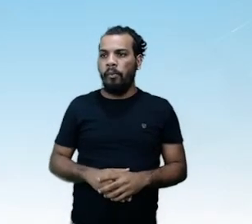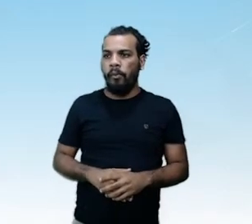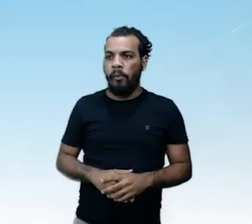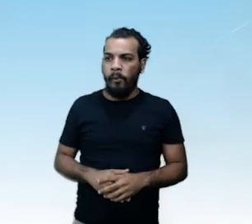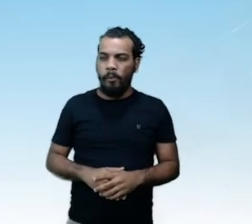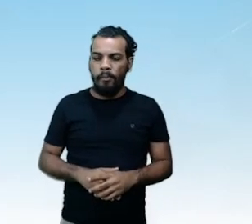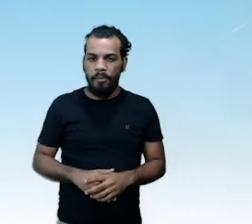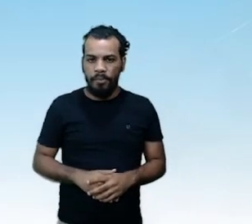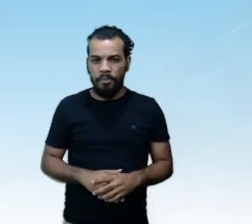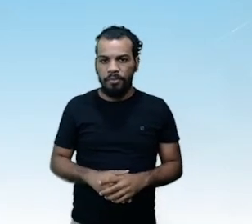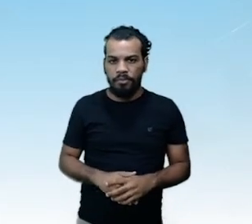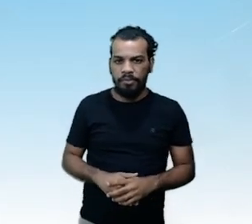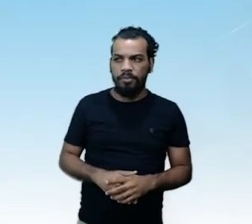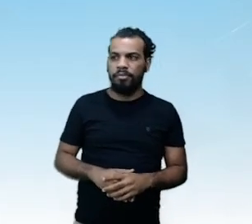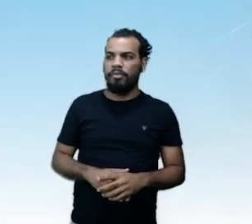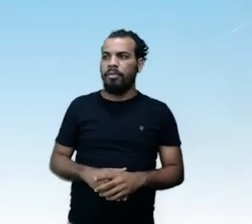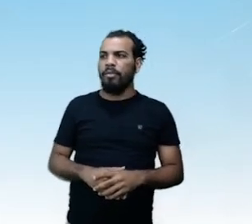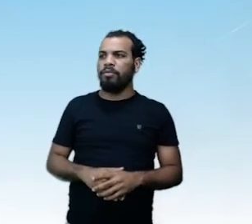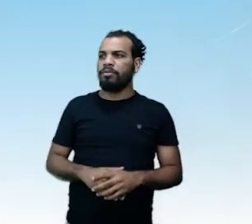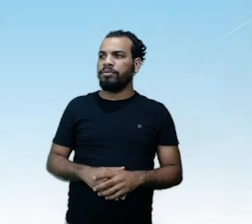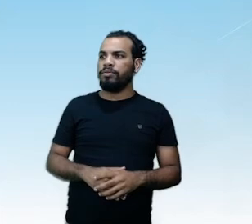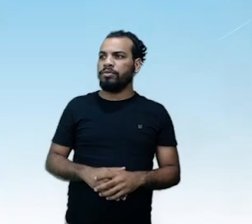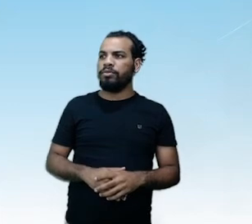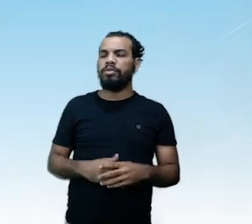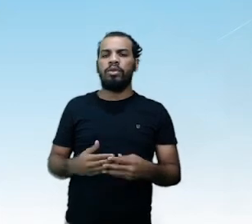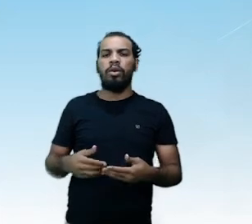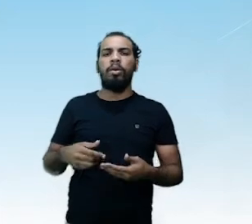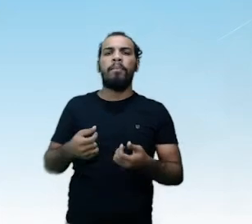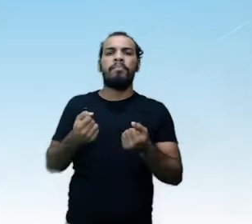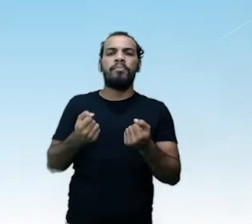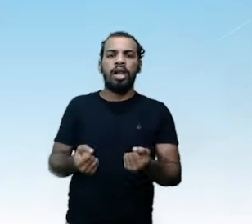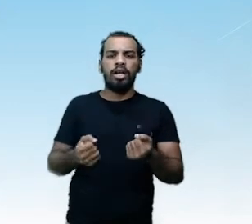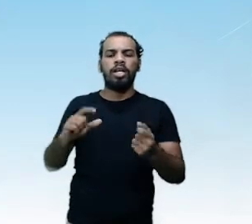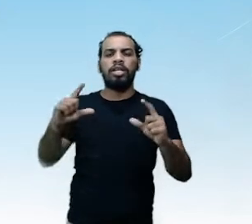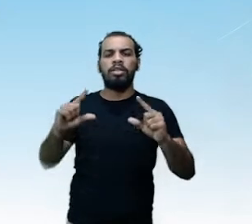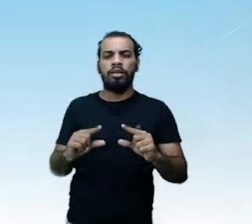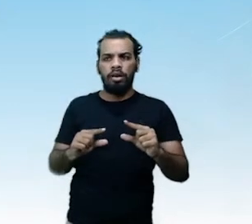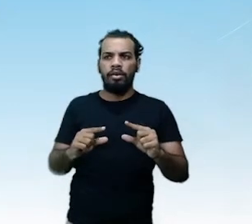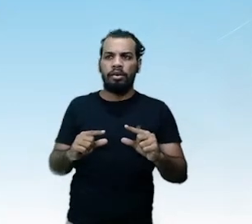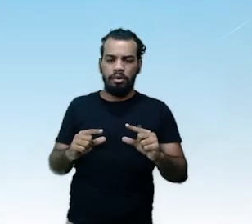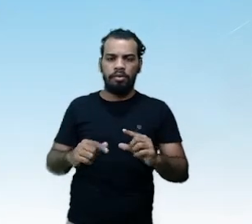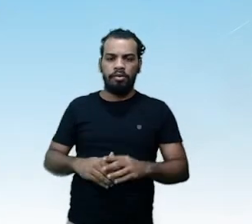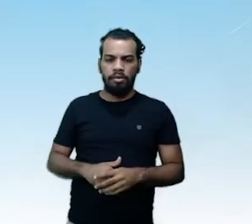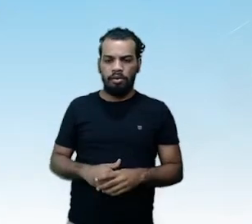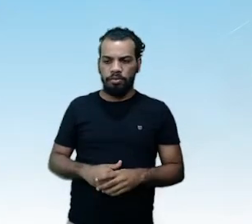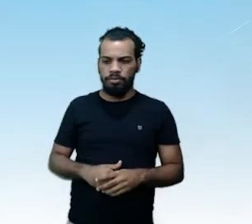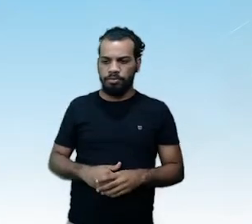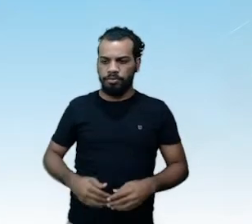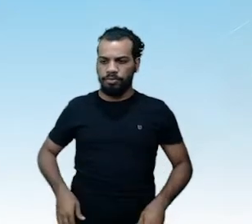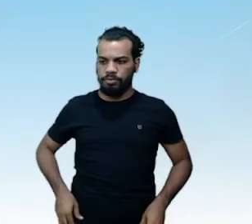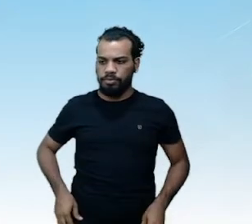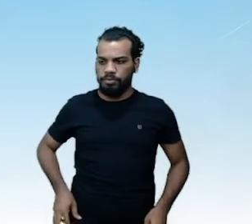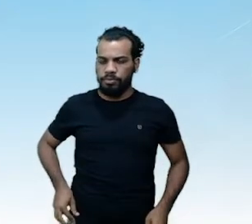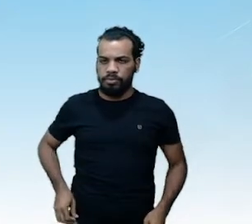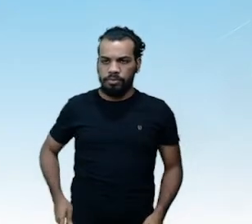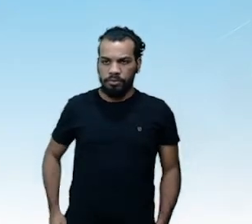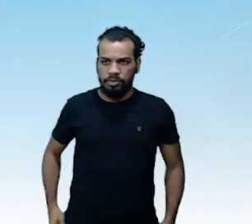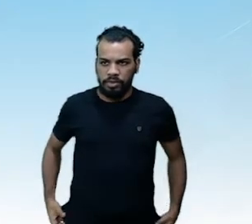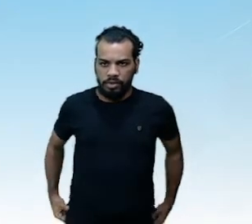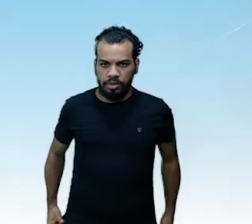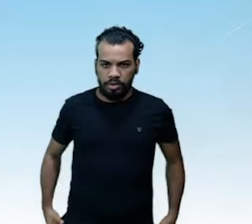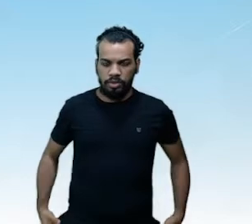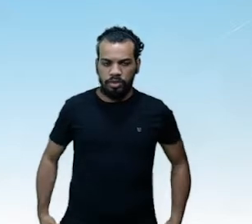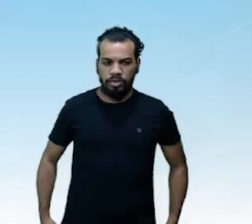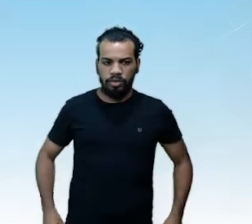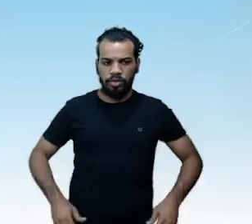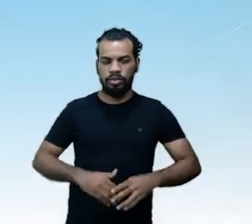polia e vai diminuir o peso praticamente pela metade. Ou seja, desviar essa trajetória,